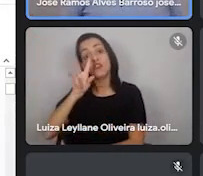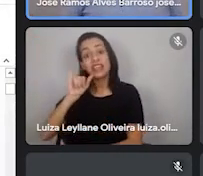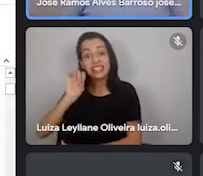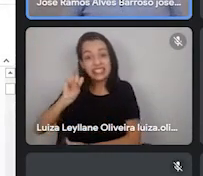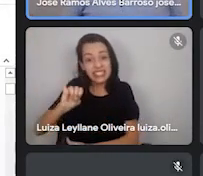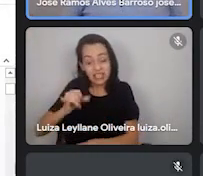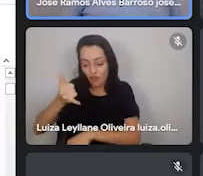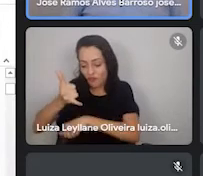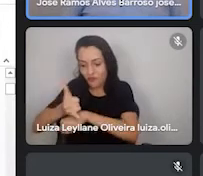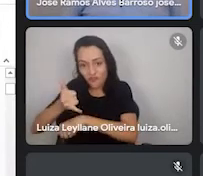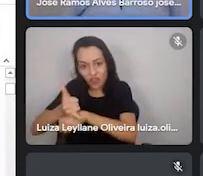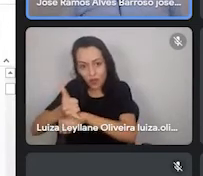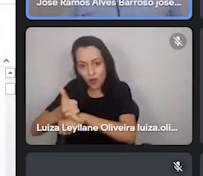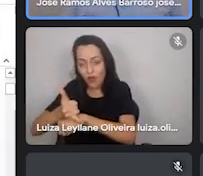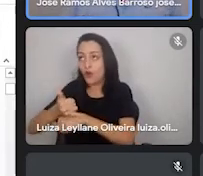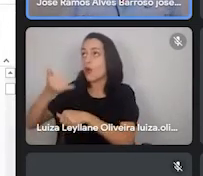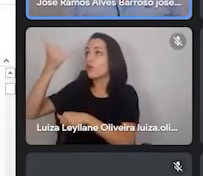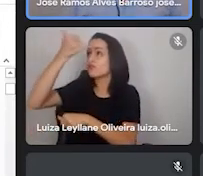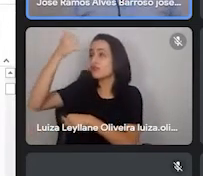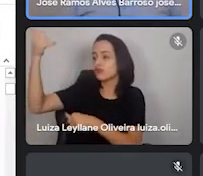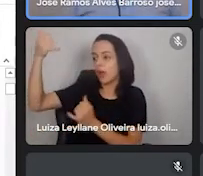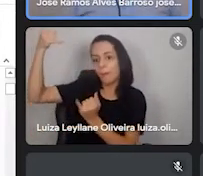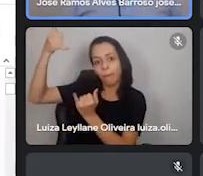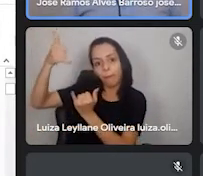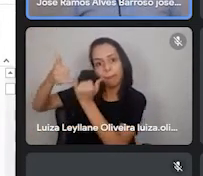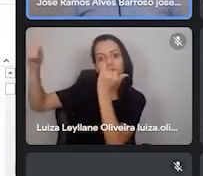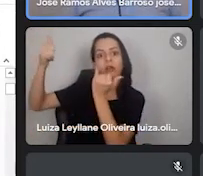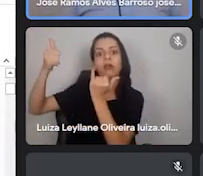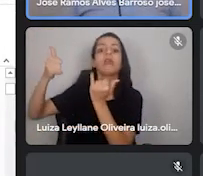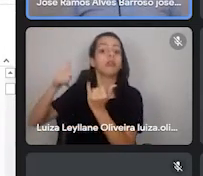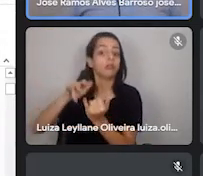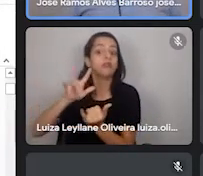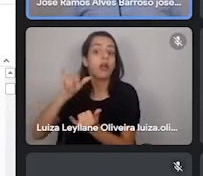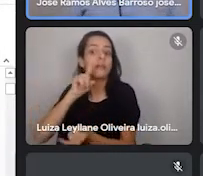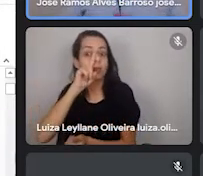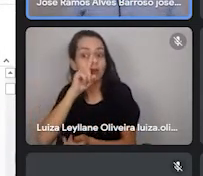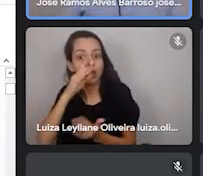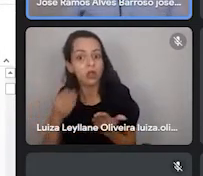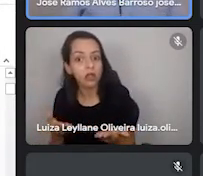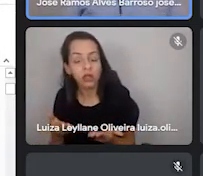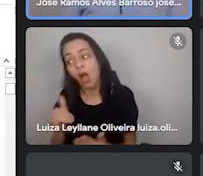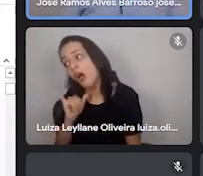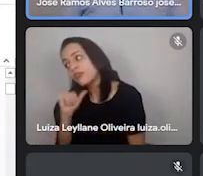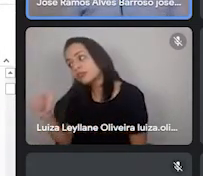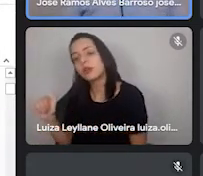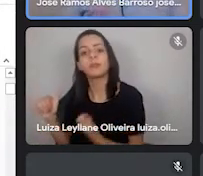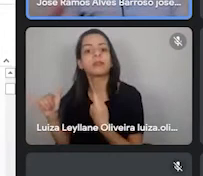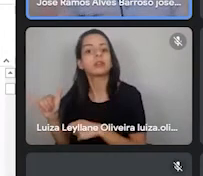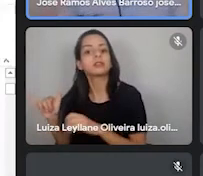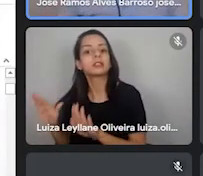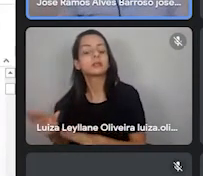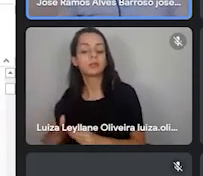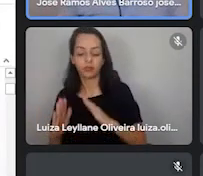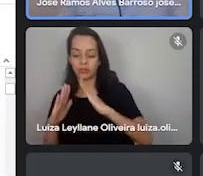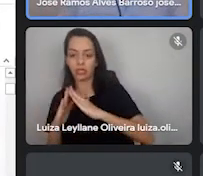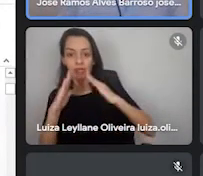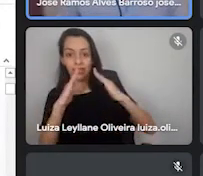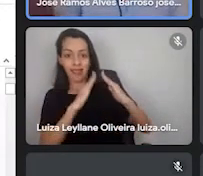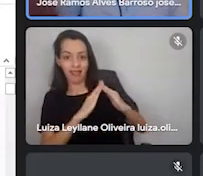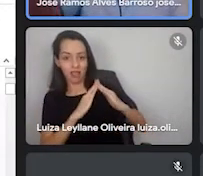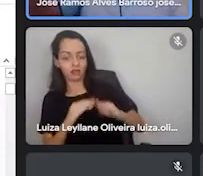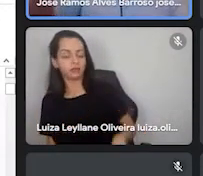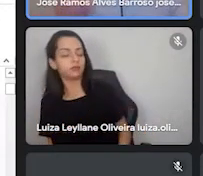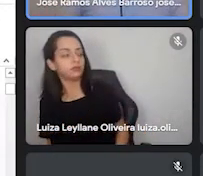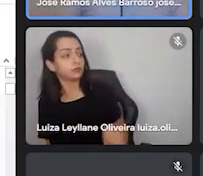ali. Aí, você tem que chegar para o seu vizinho e falar assim, ó, fulano, não contrata qualquer um para fazer